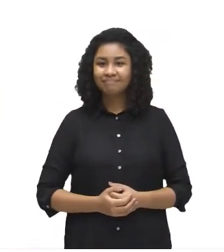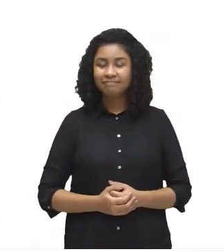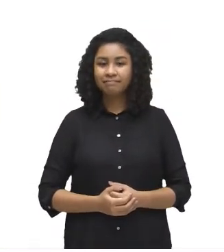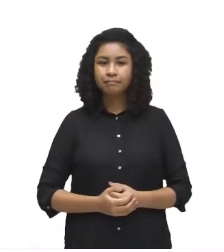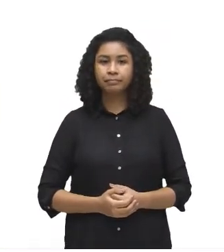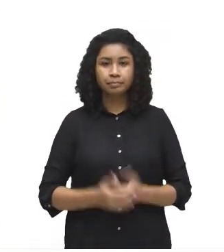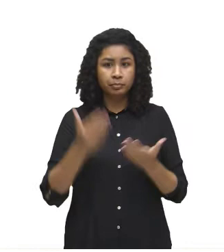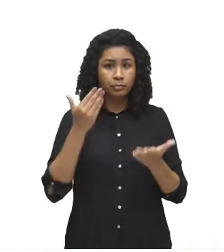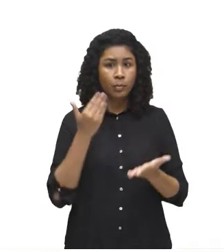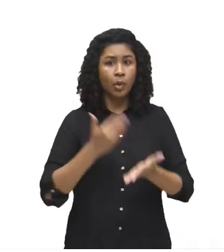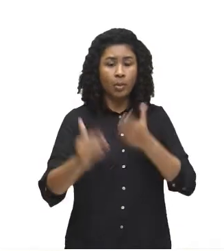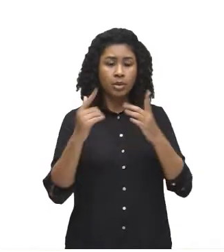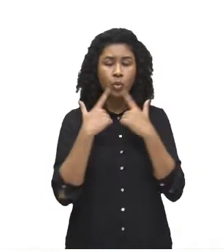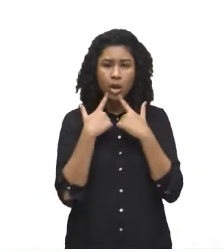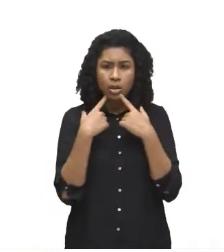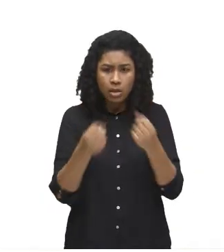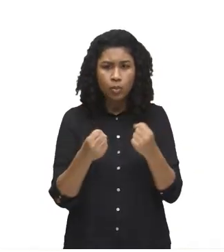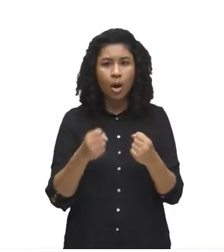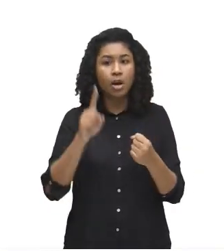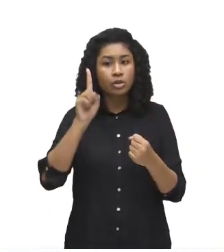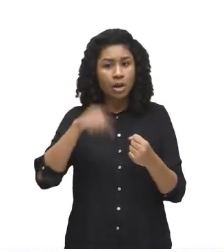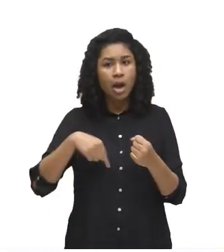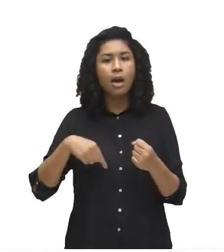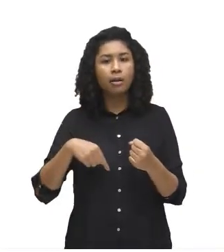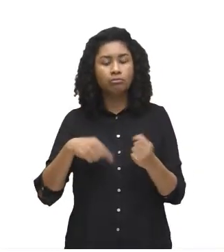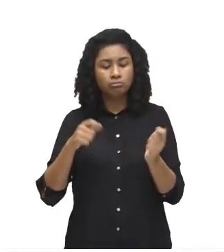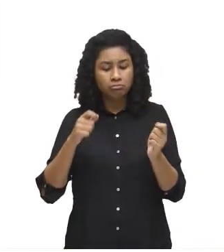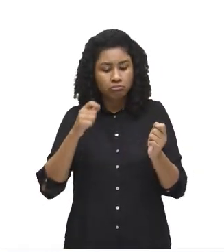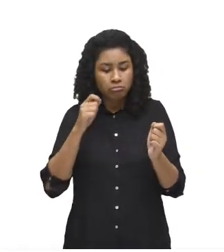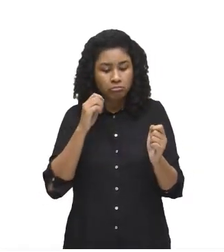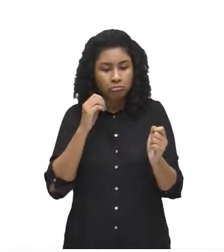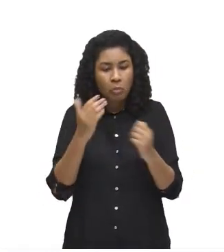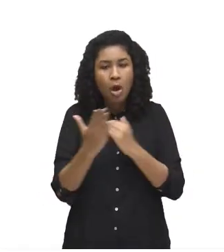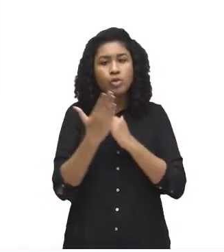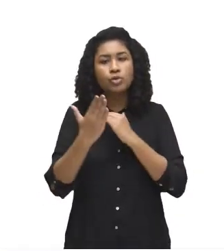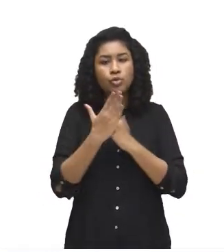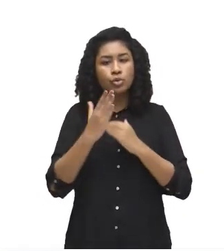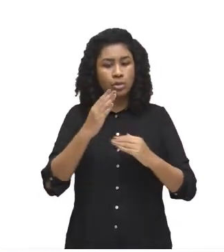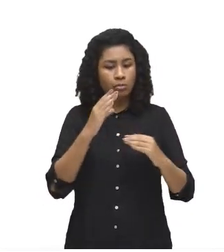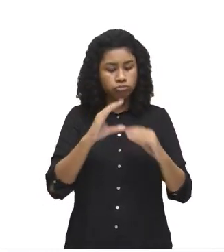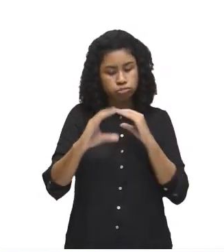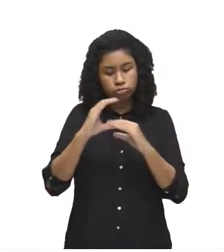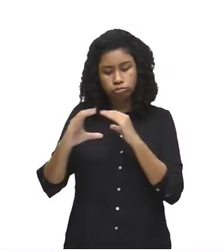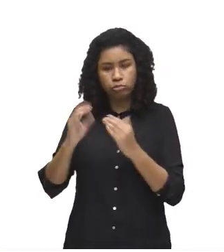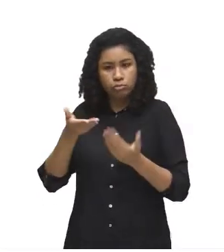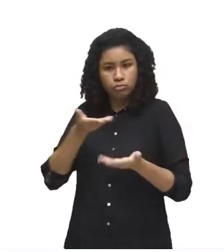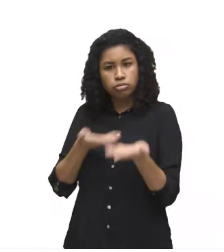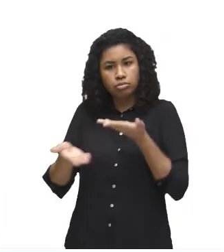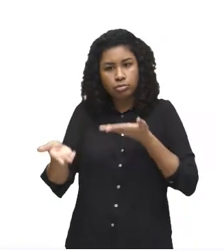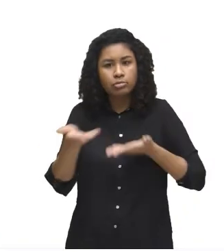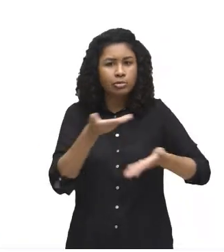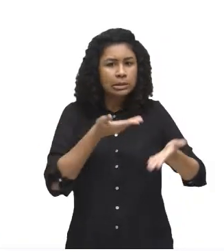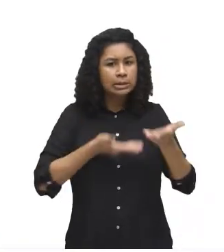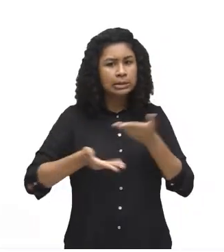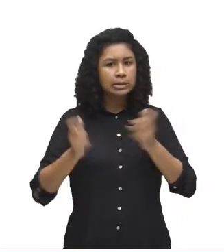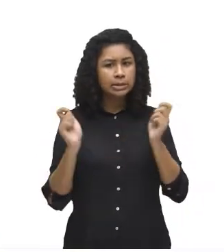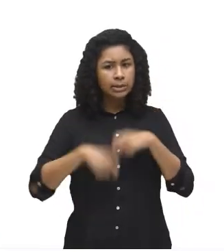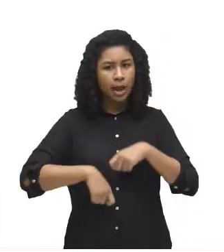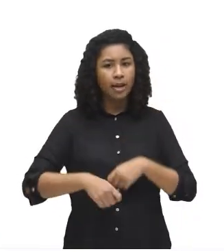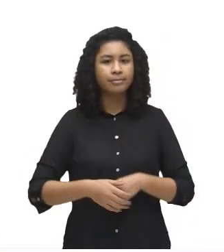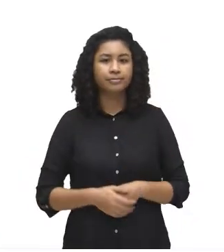individual e social, eu começo a interagir com outras pessoas. Então, só relembrando, olha só, nós começamos com